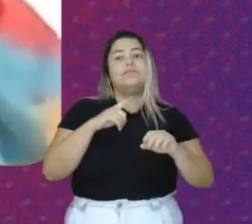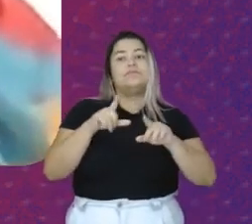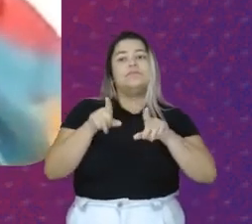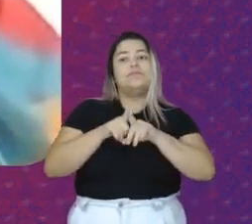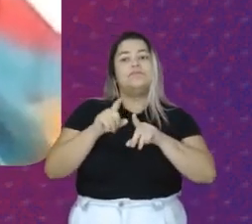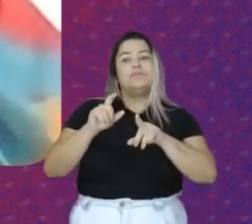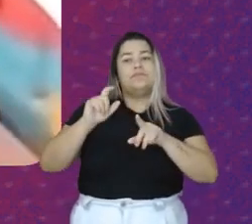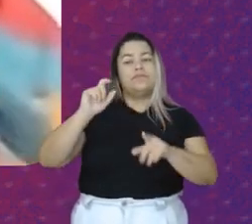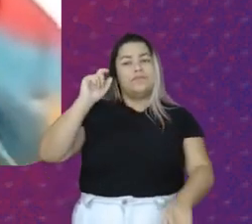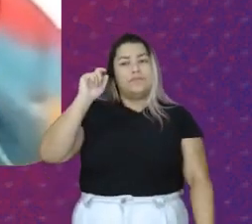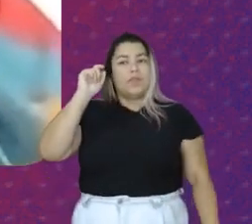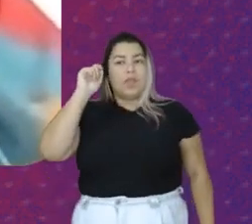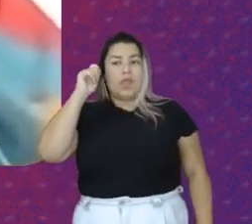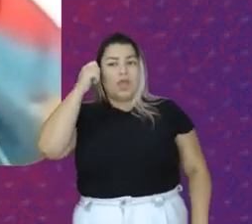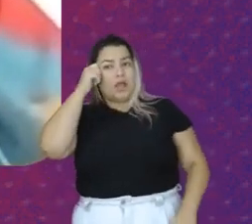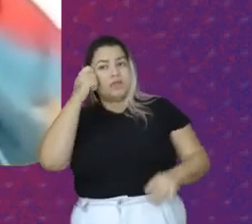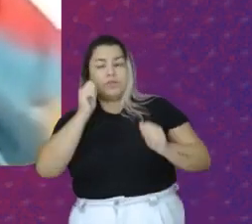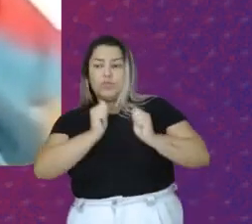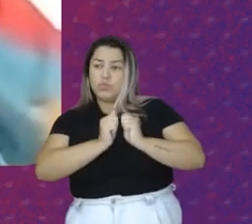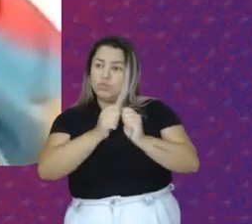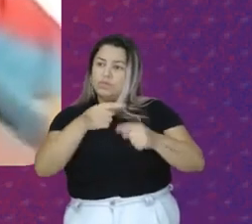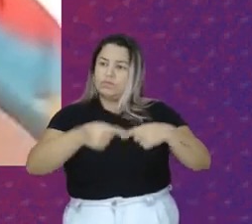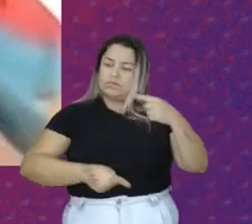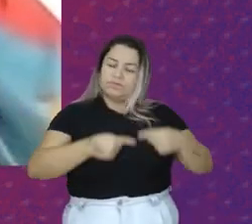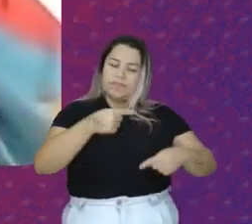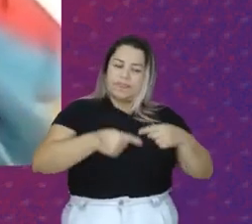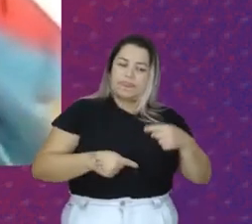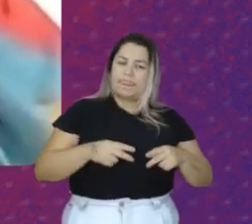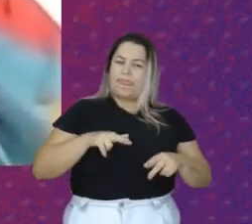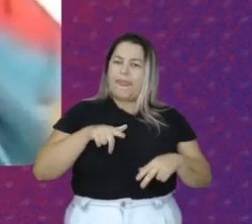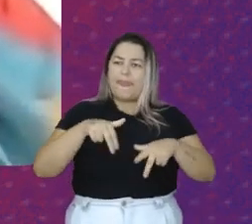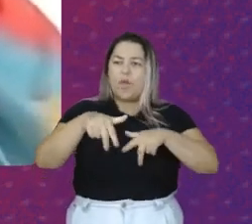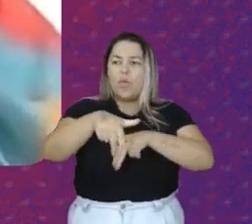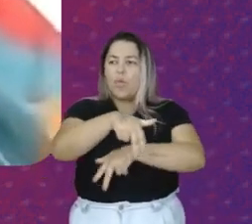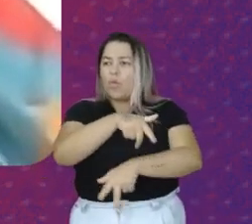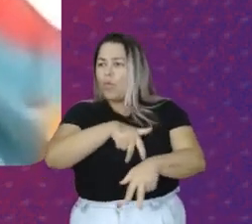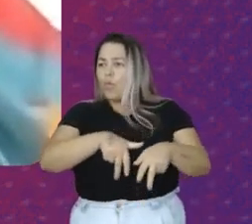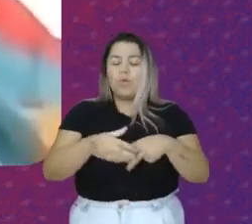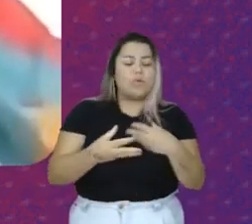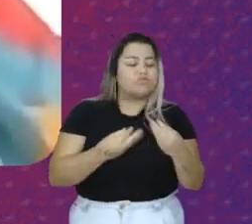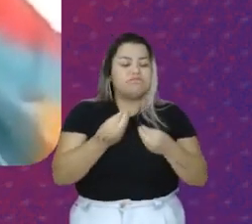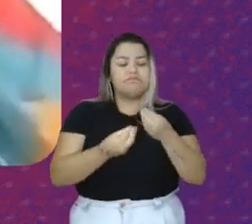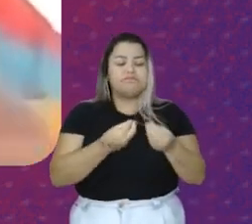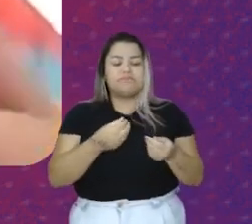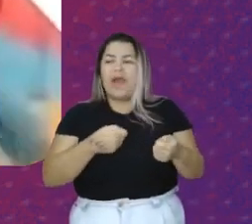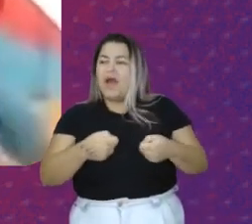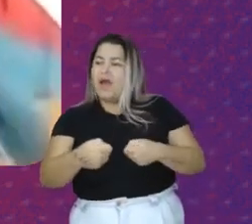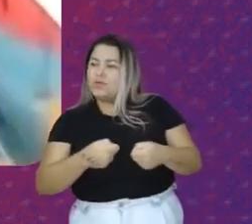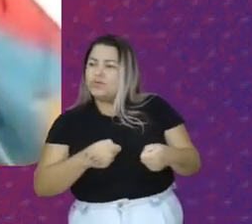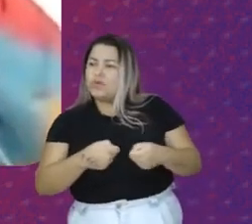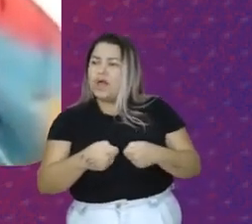aquilombar na política, andar junto, andar em bando, pensar para onde vamos, como vamos, para que a gente possa se